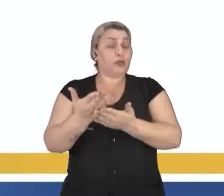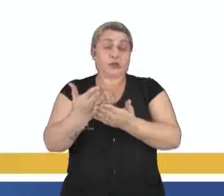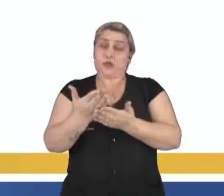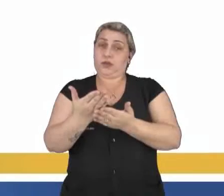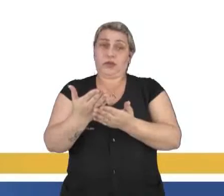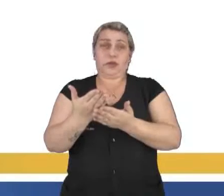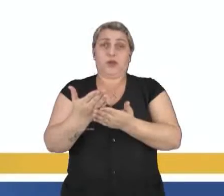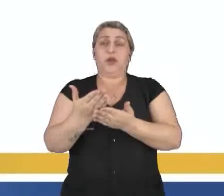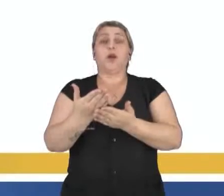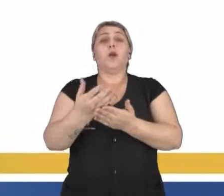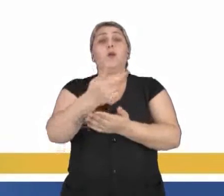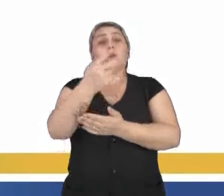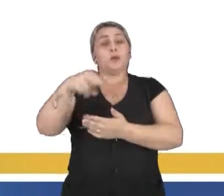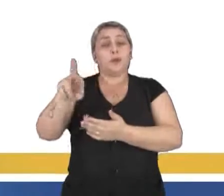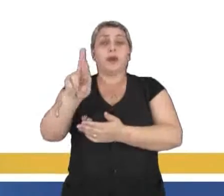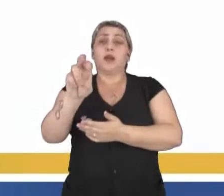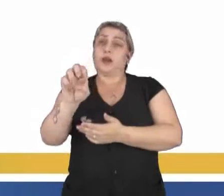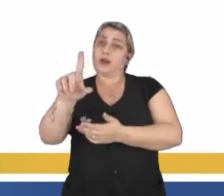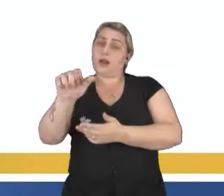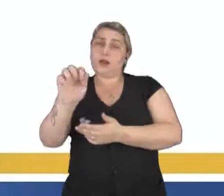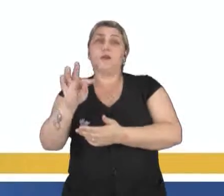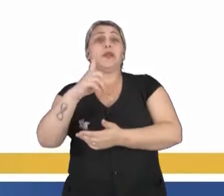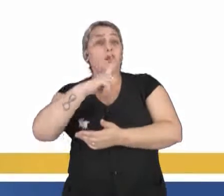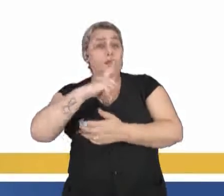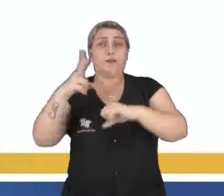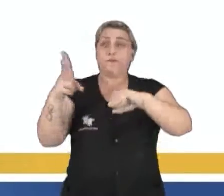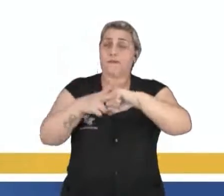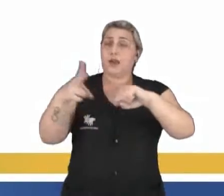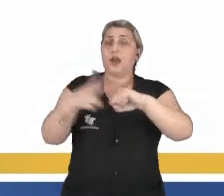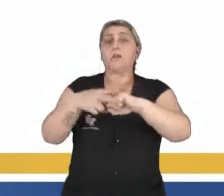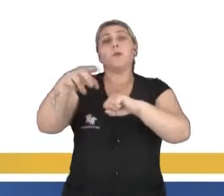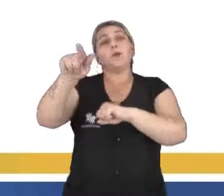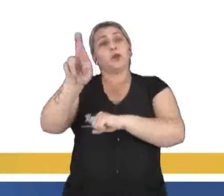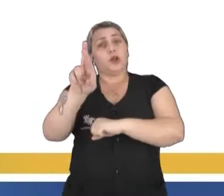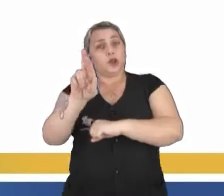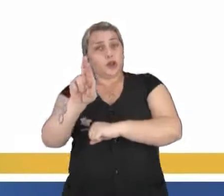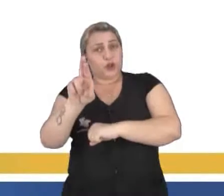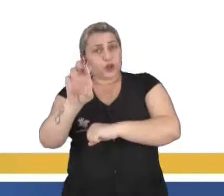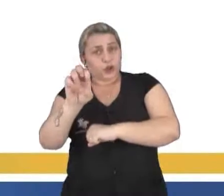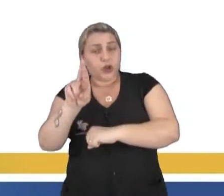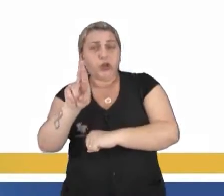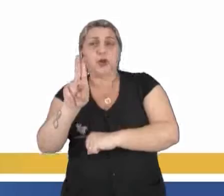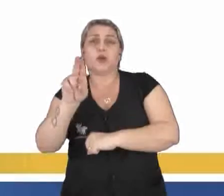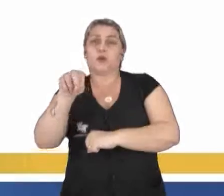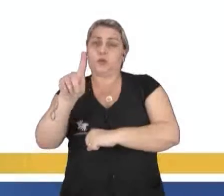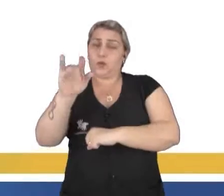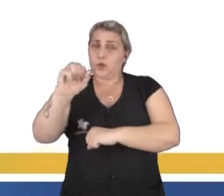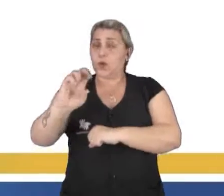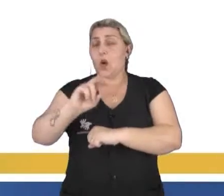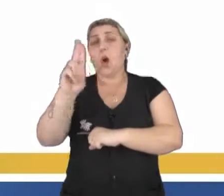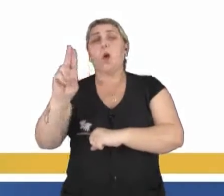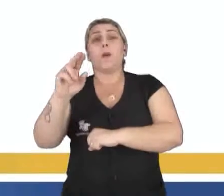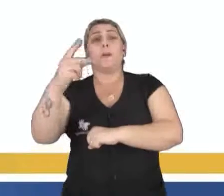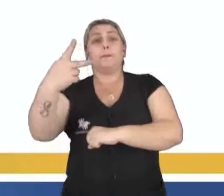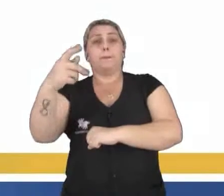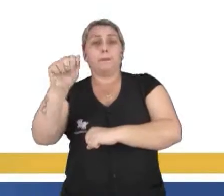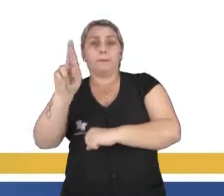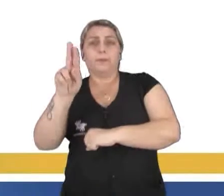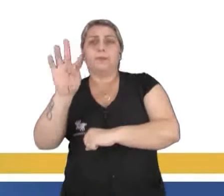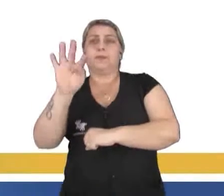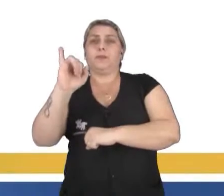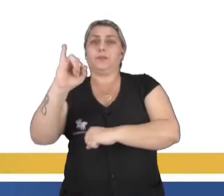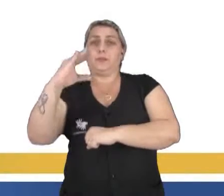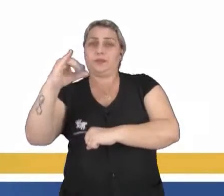relativo contém verbo no infinitivo no gerúndio ou no particípio tá nas formas ali